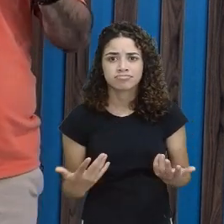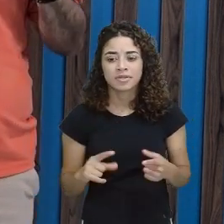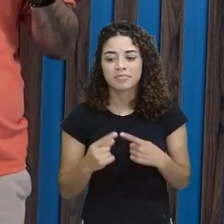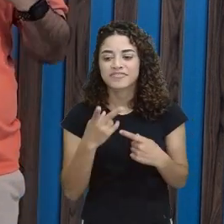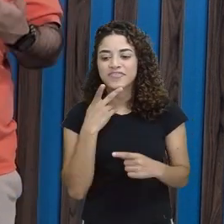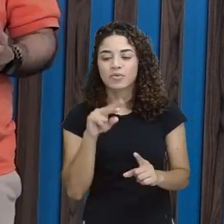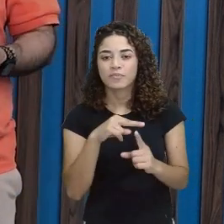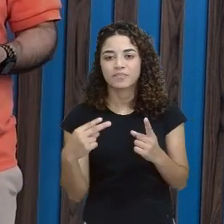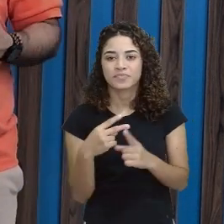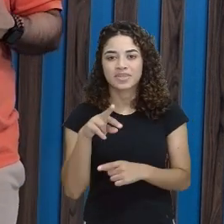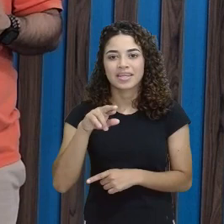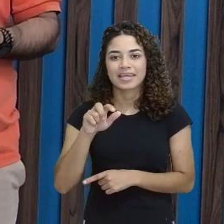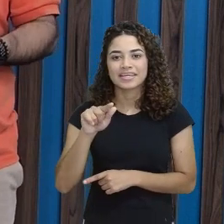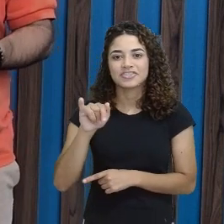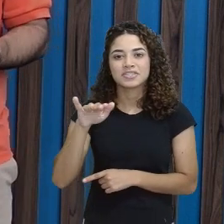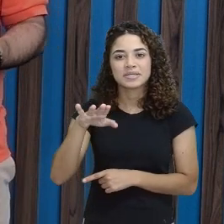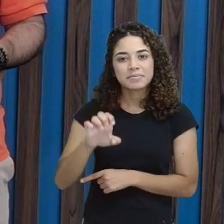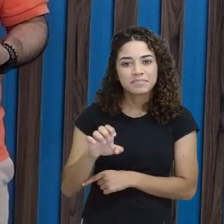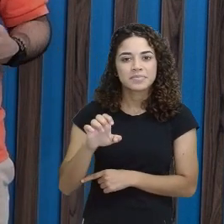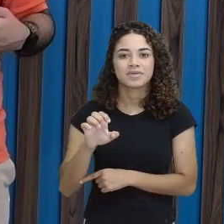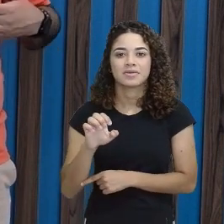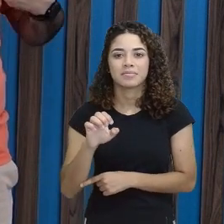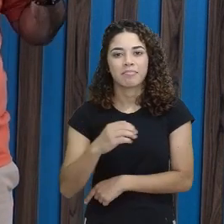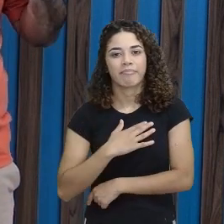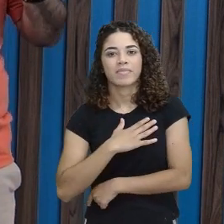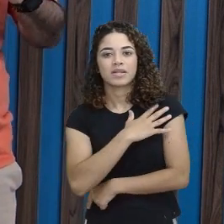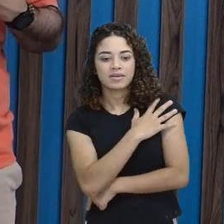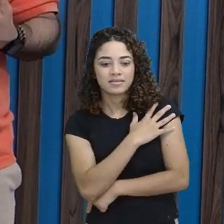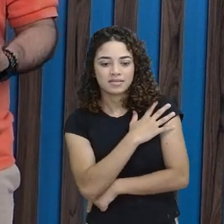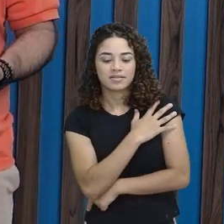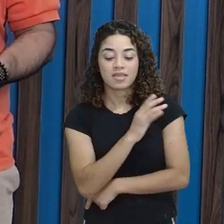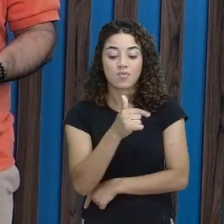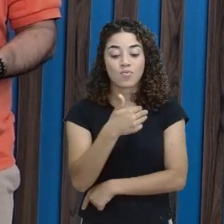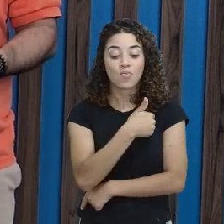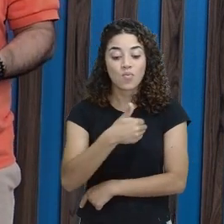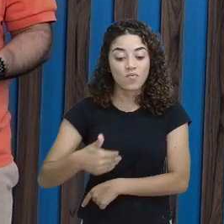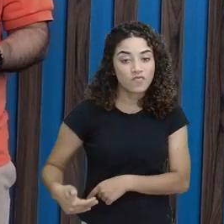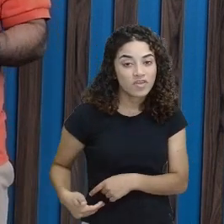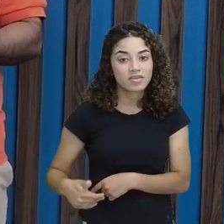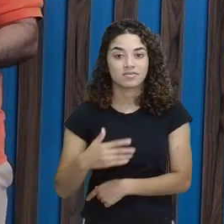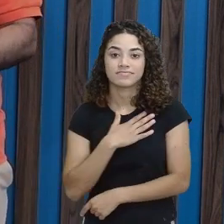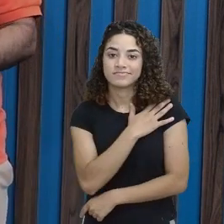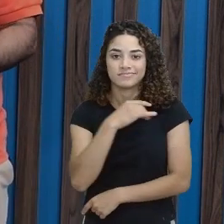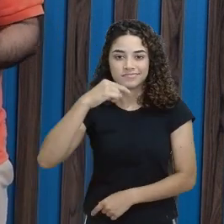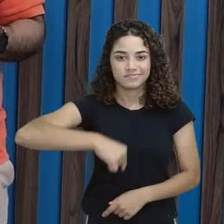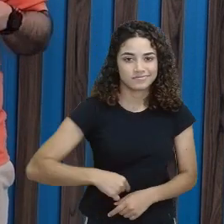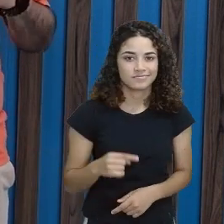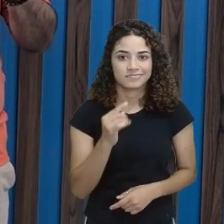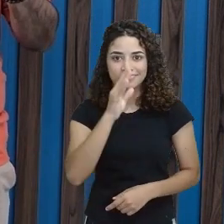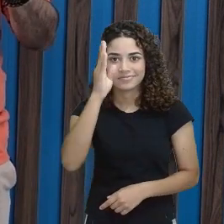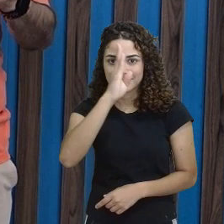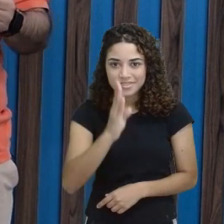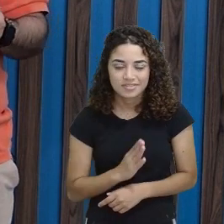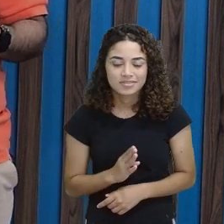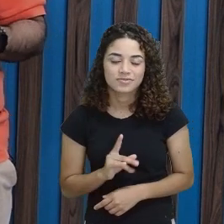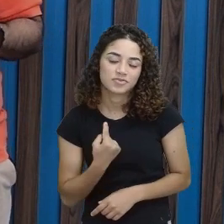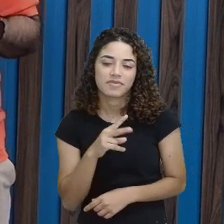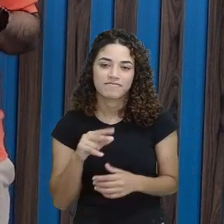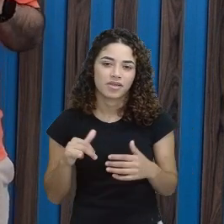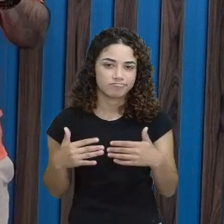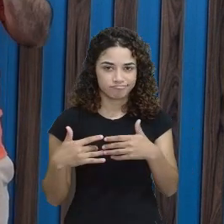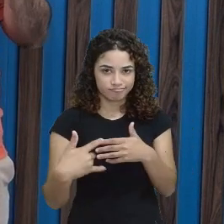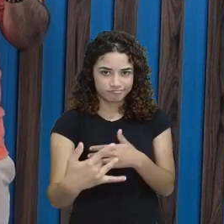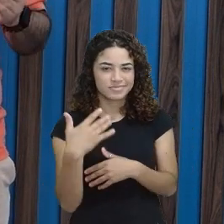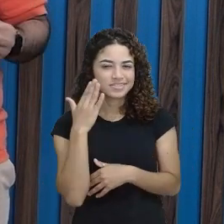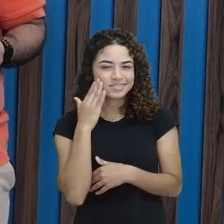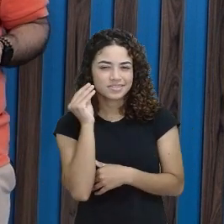um regime militar, certo? Ou seja, de um governo militar aqui no Brasil. E a gente vai tentar